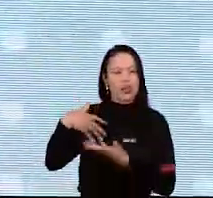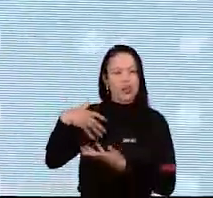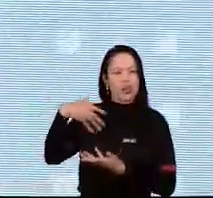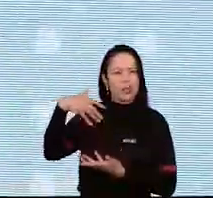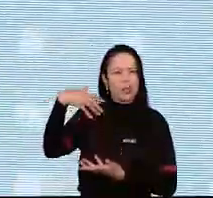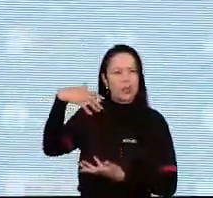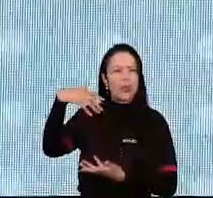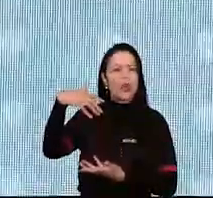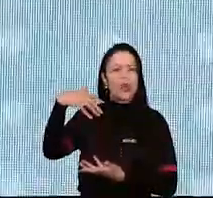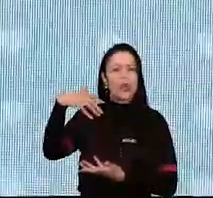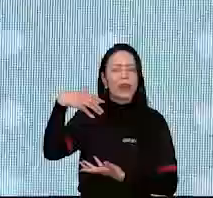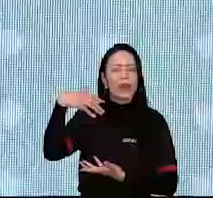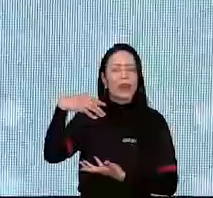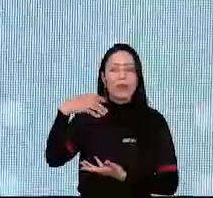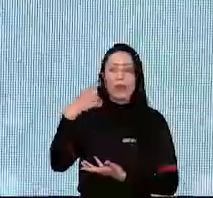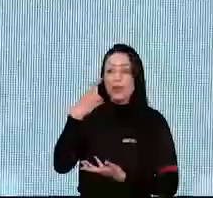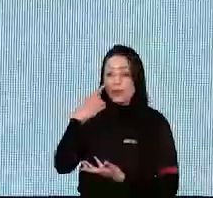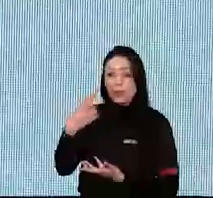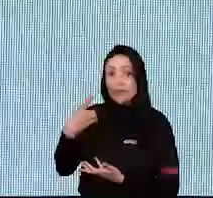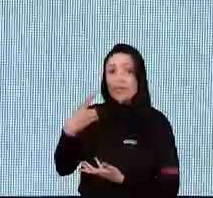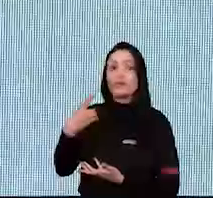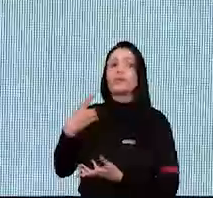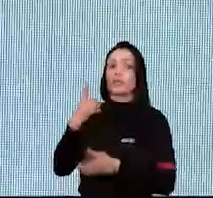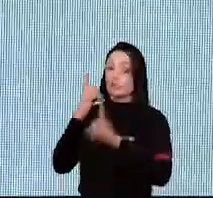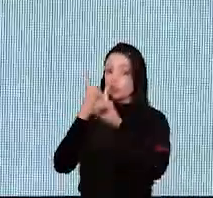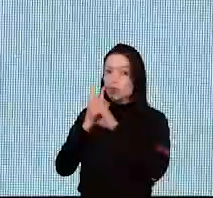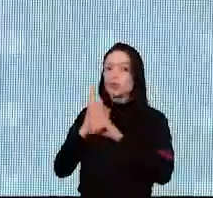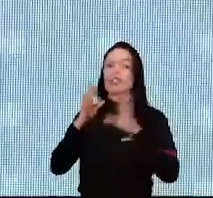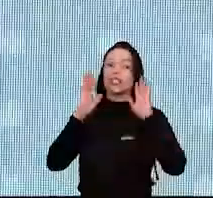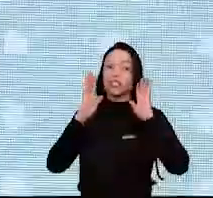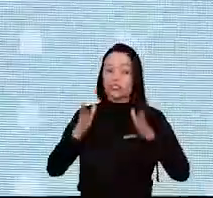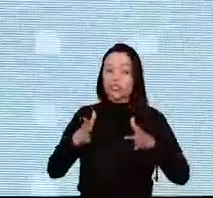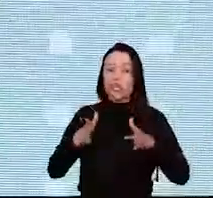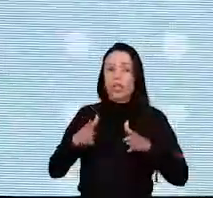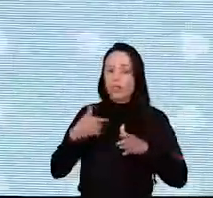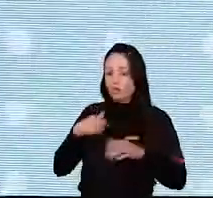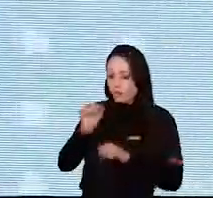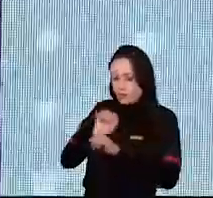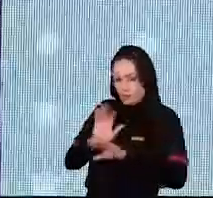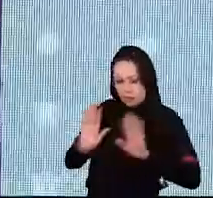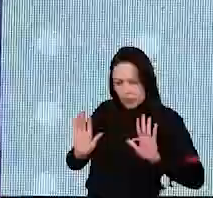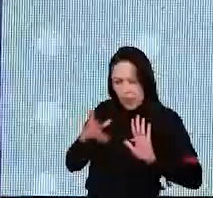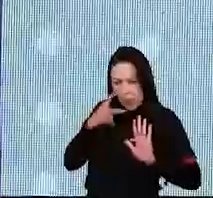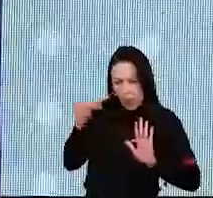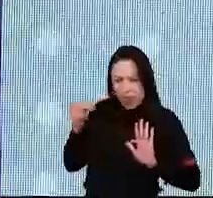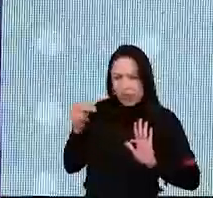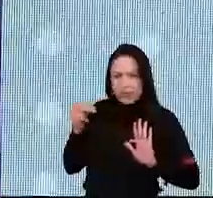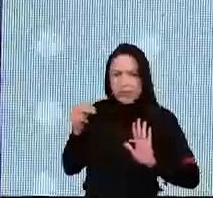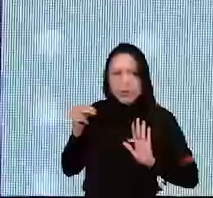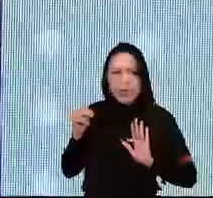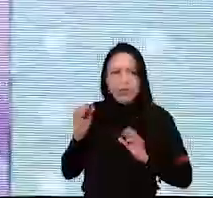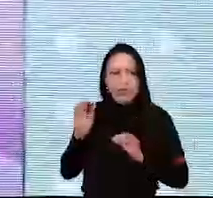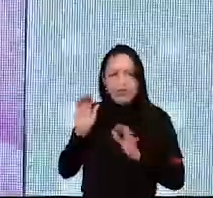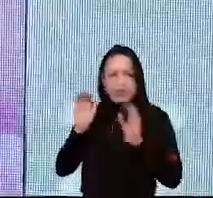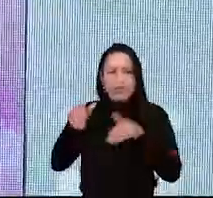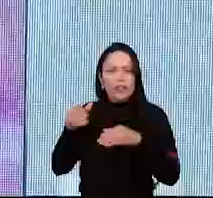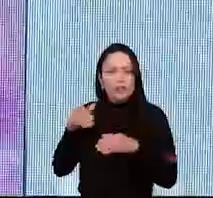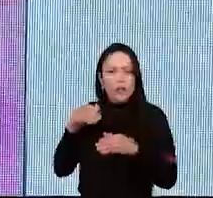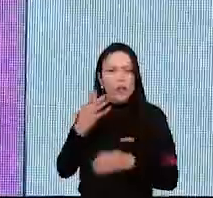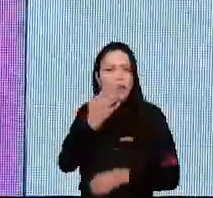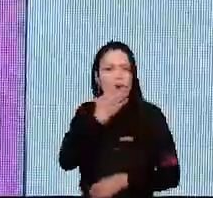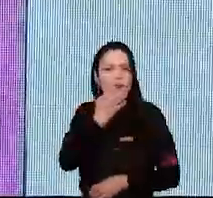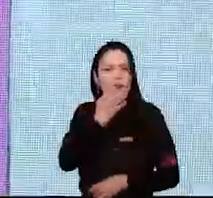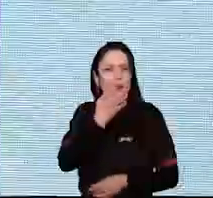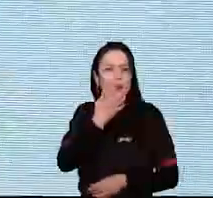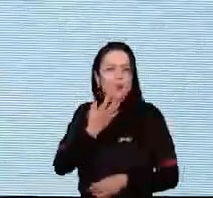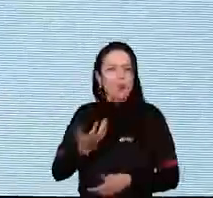essa apresentação. E eu já me deparei em situações de parar o procedimento e ver se é um gato ou tem um Shih Tzu na minha mesa. Agora,